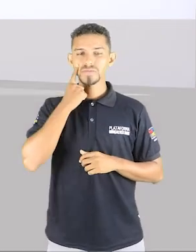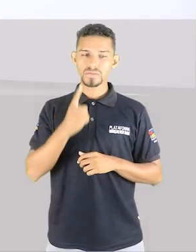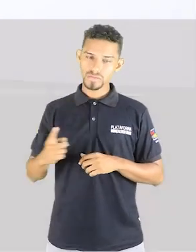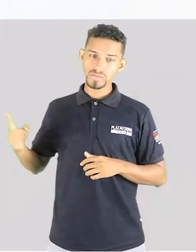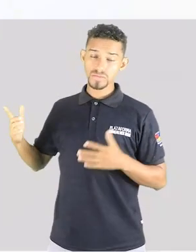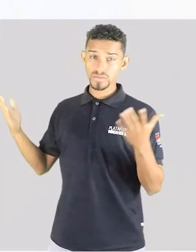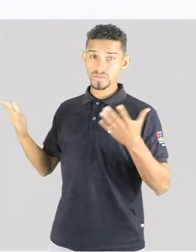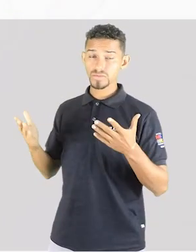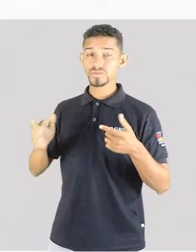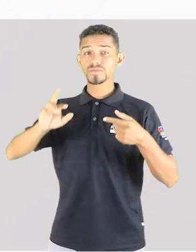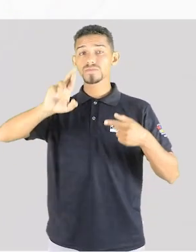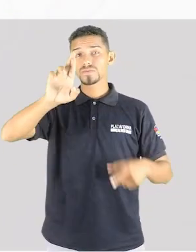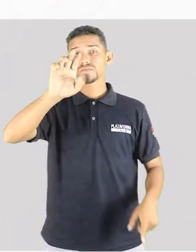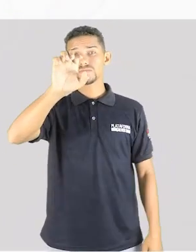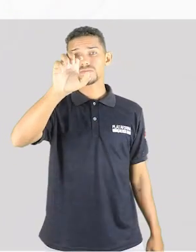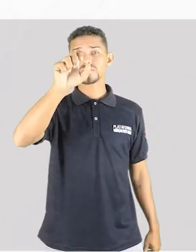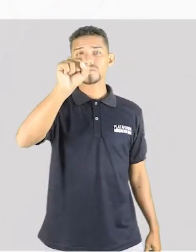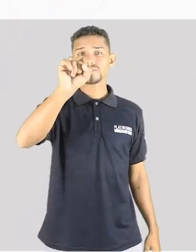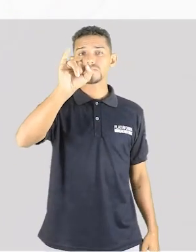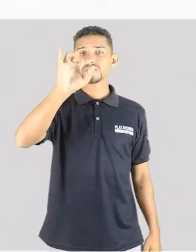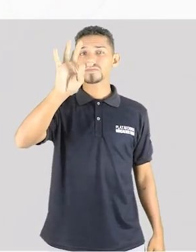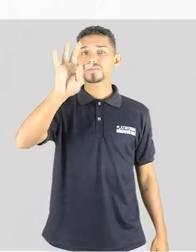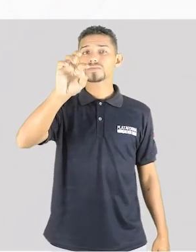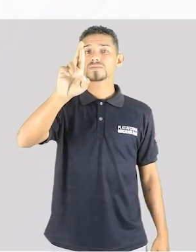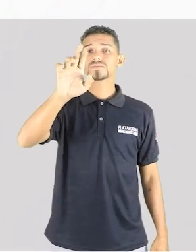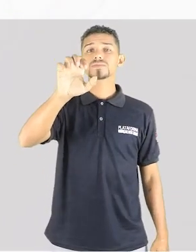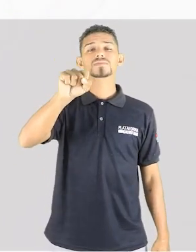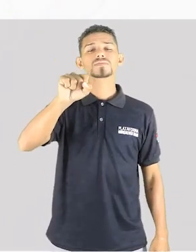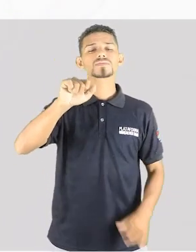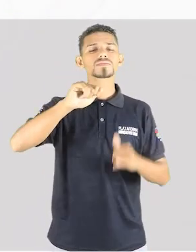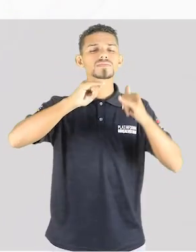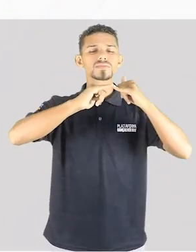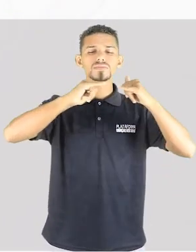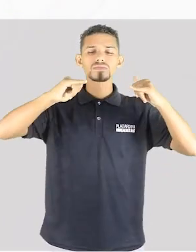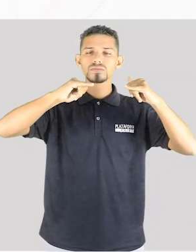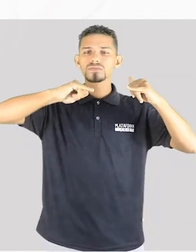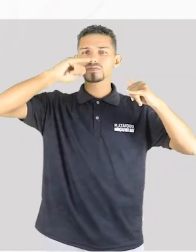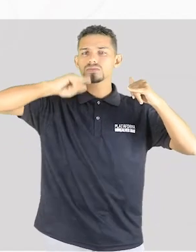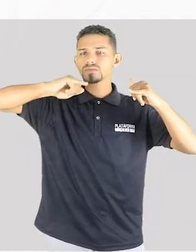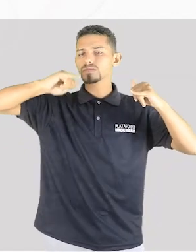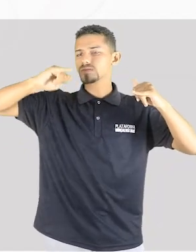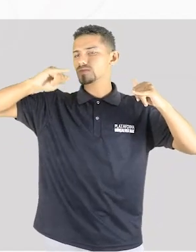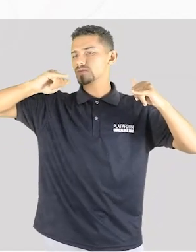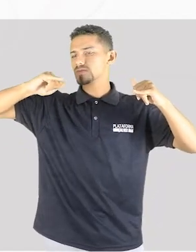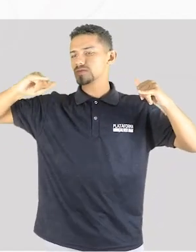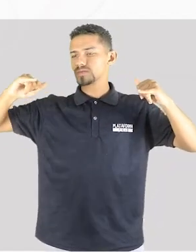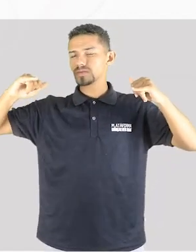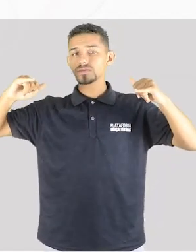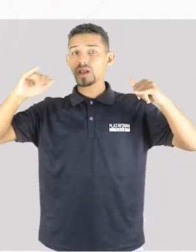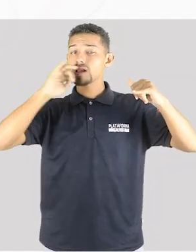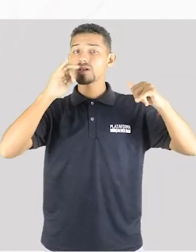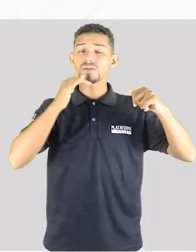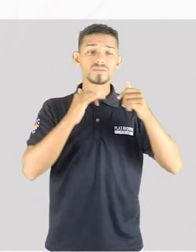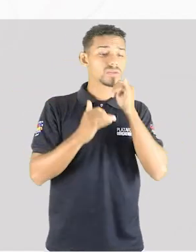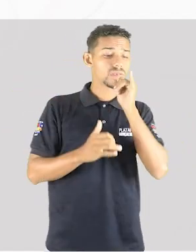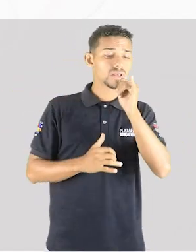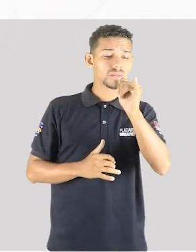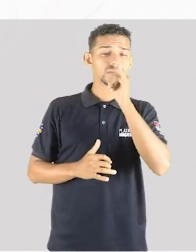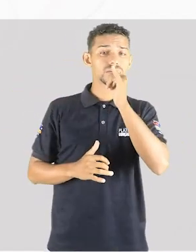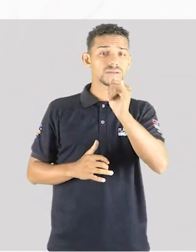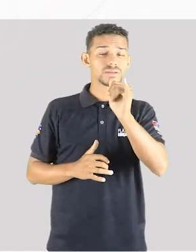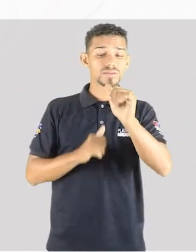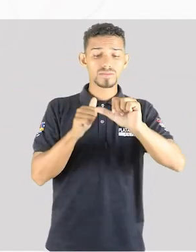certo resistores elemento do circuito que tem a função de transformar a energia